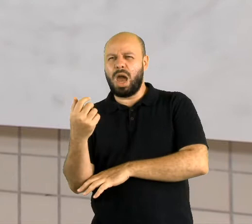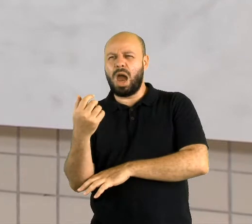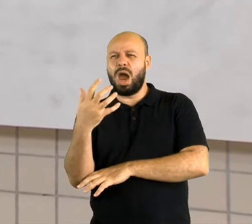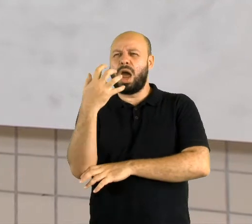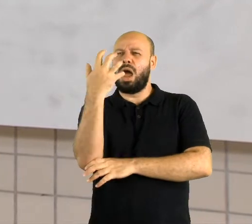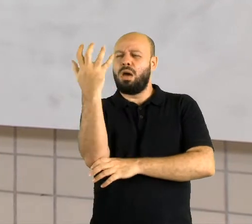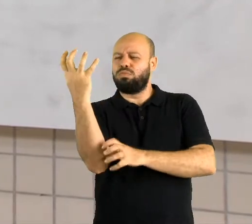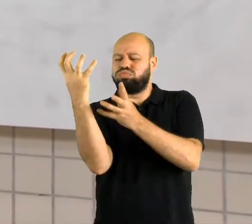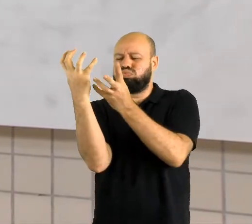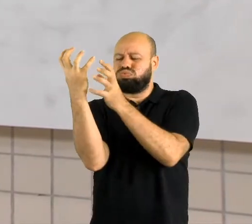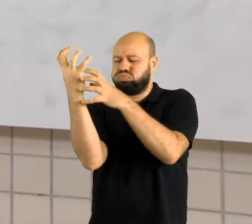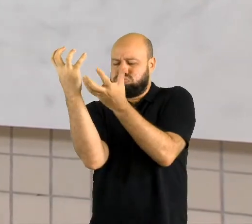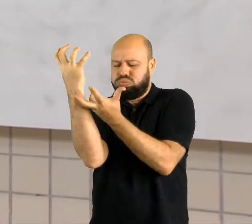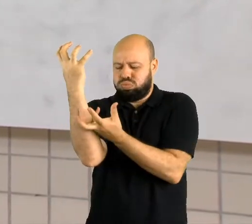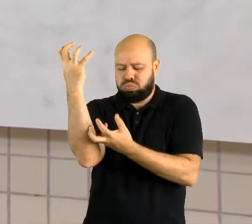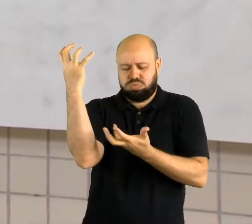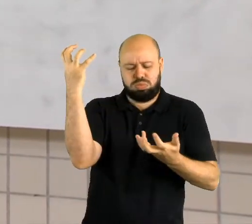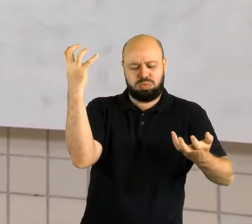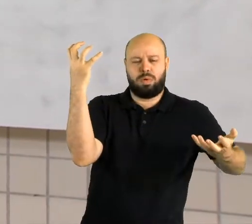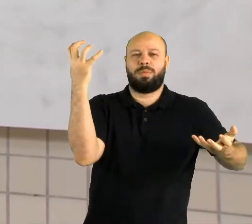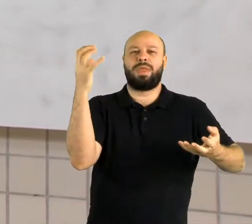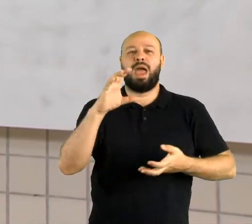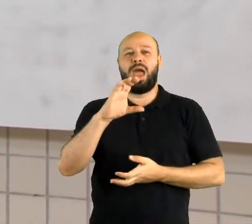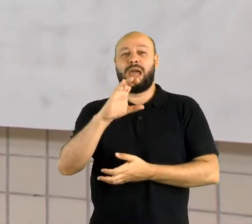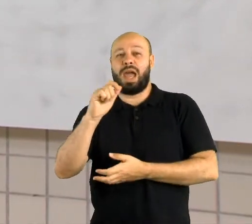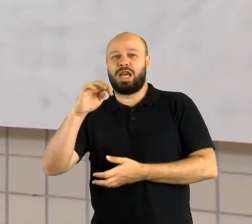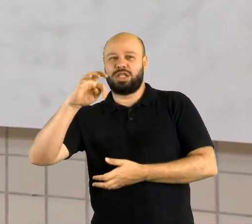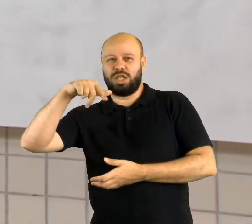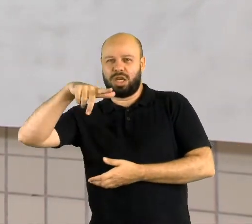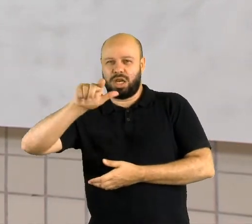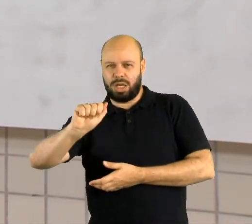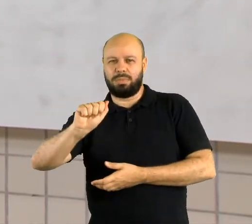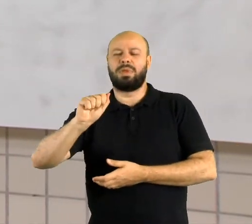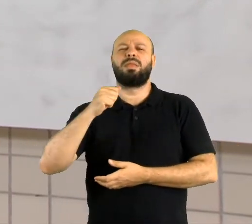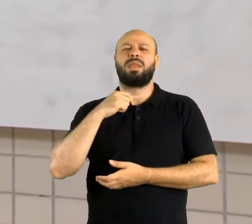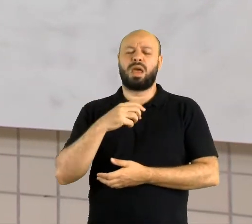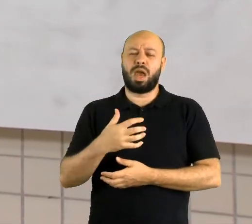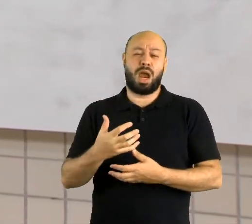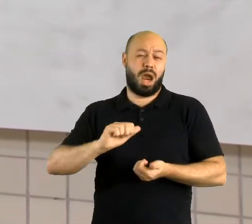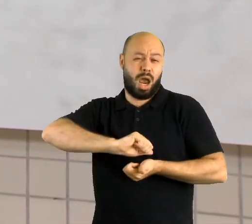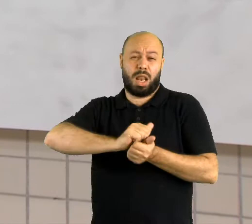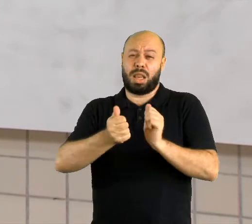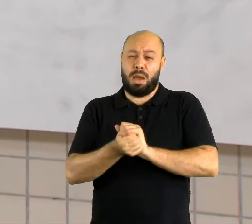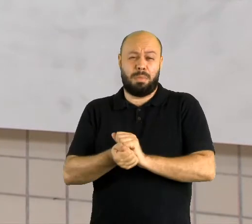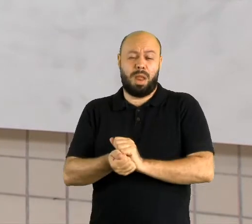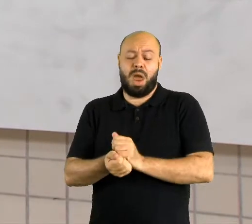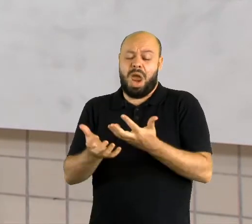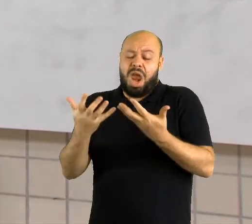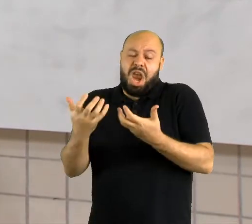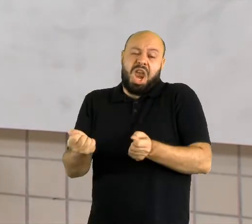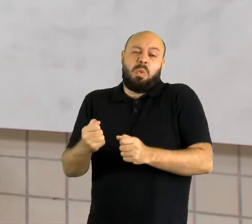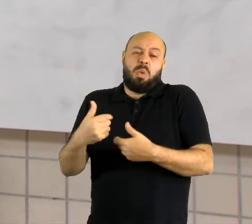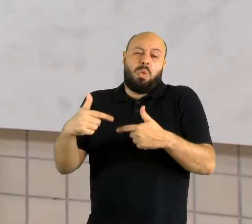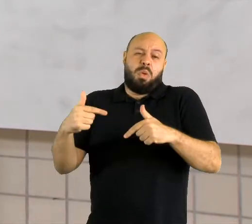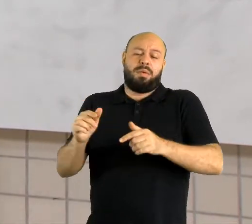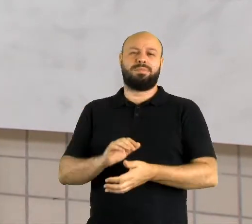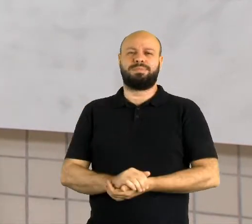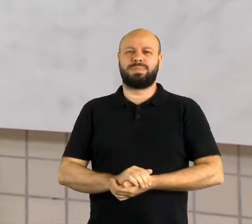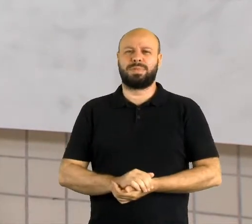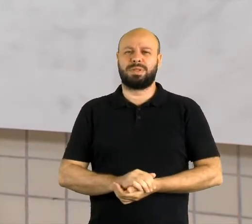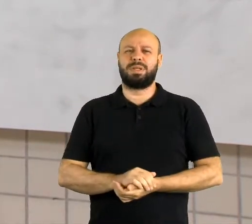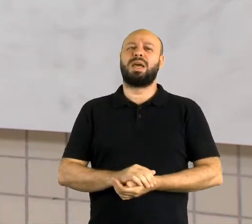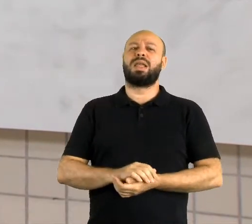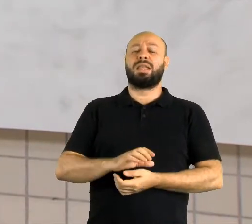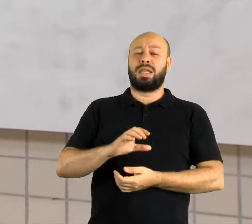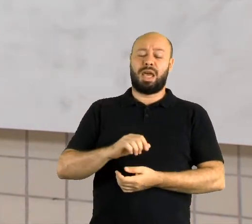xerófilas. Se adaptam a regiões que não têm água. As do Cerrado, vocês aprendem desde cedo que não precisa